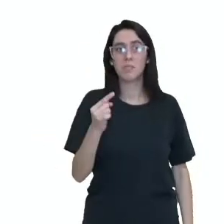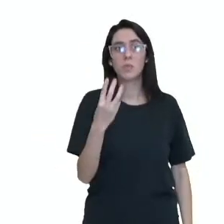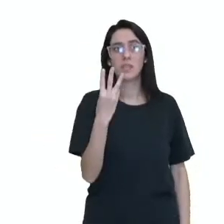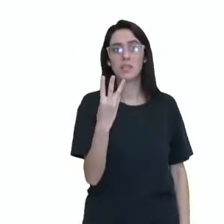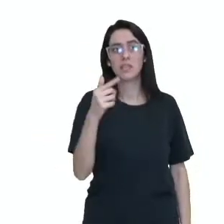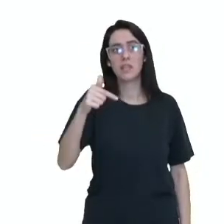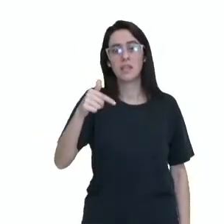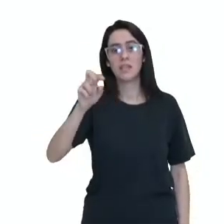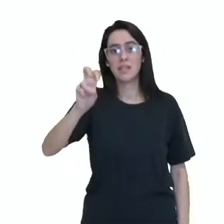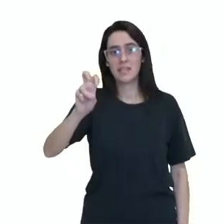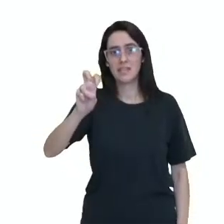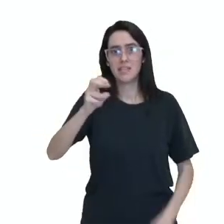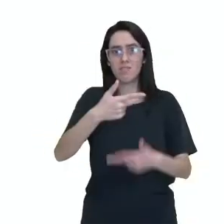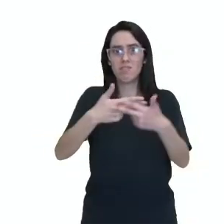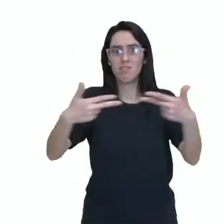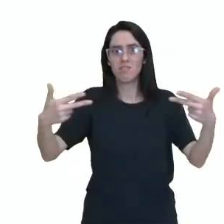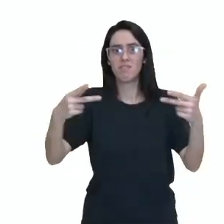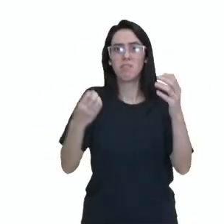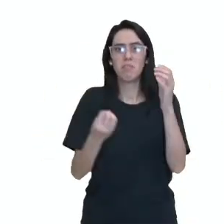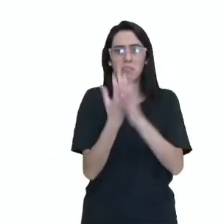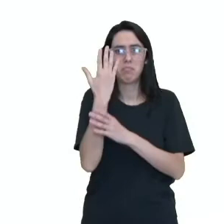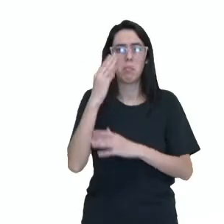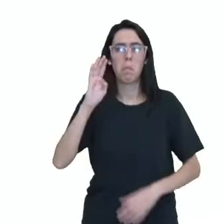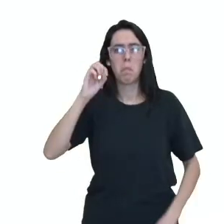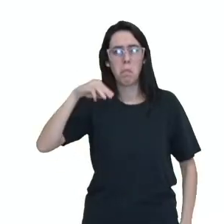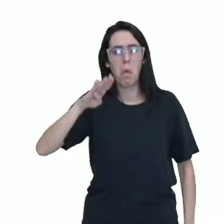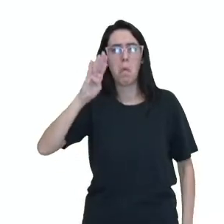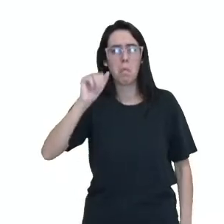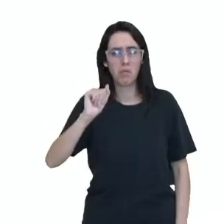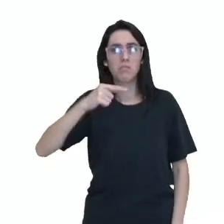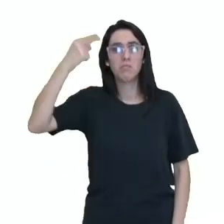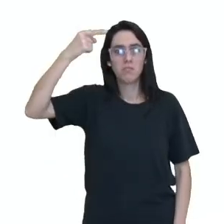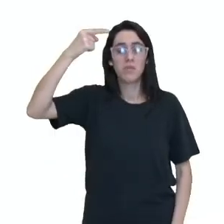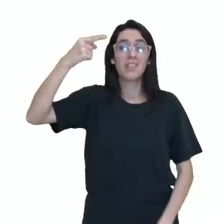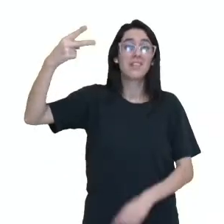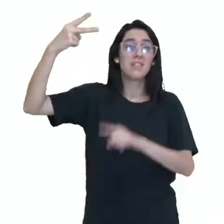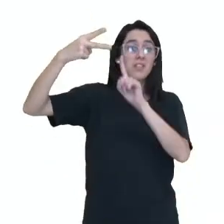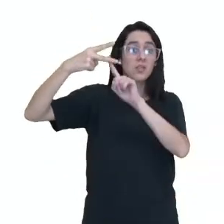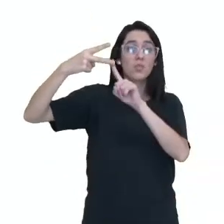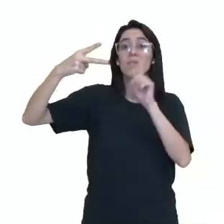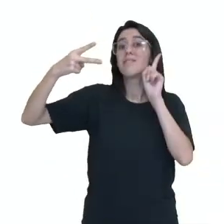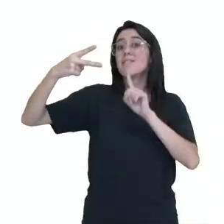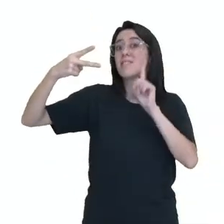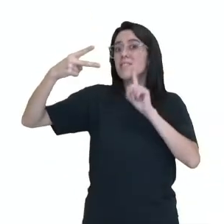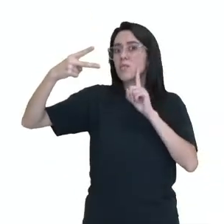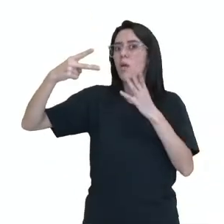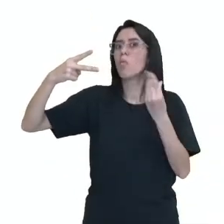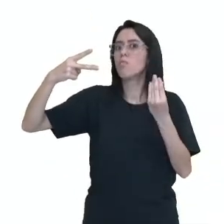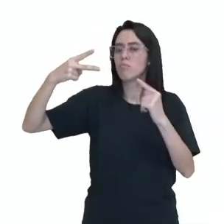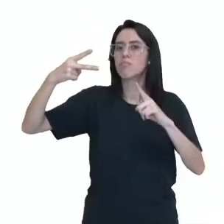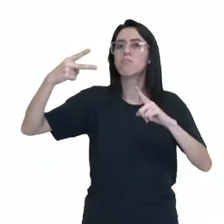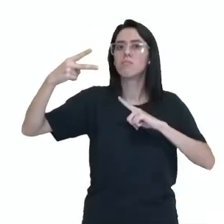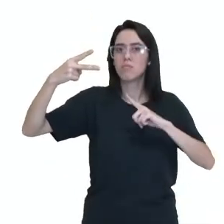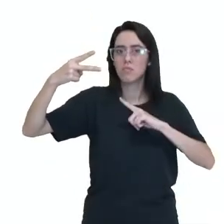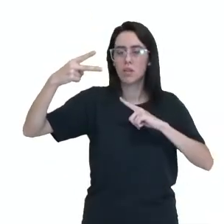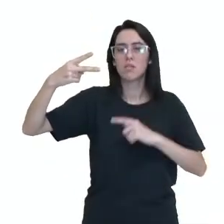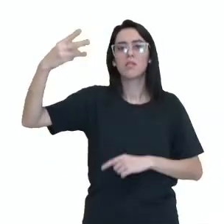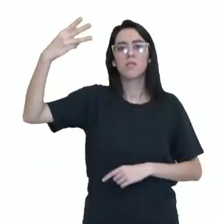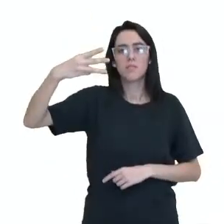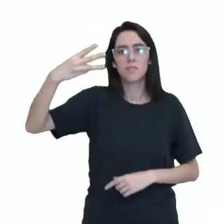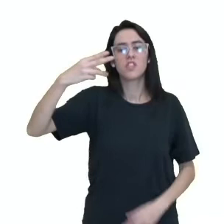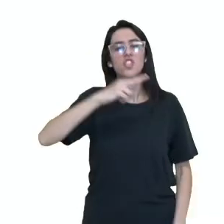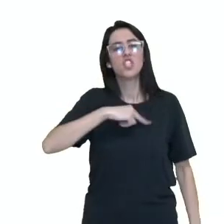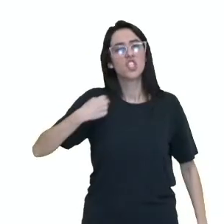6.375 armas montadas, seguido pelos Estados Unidos com 5.500, China